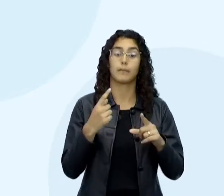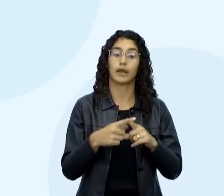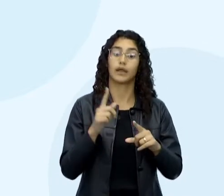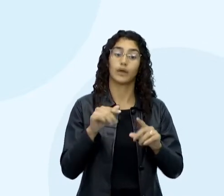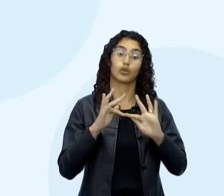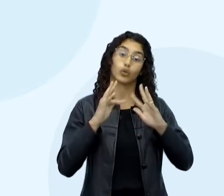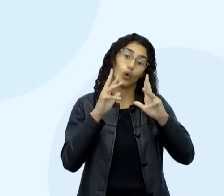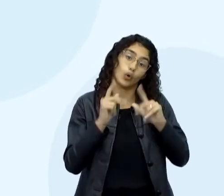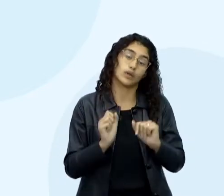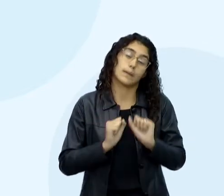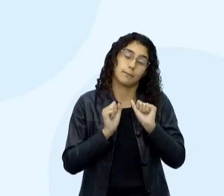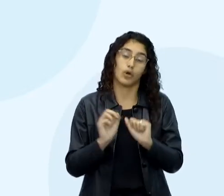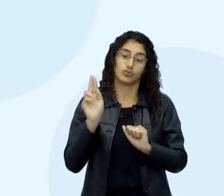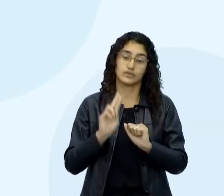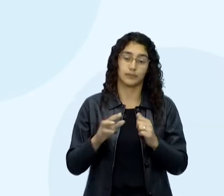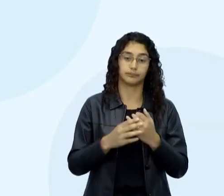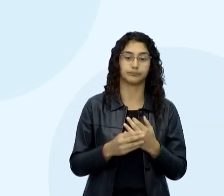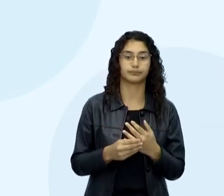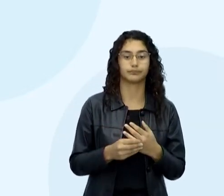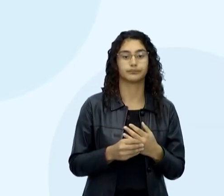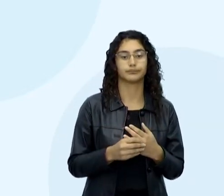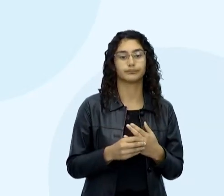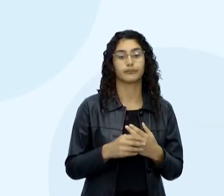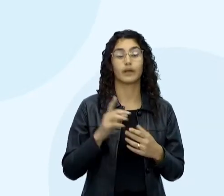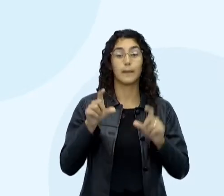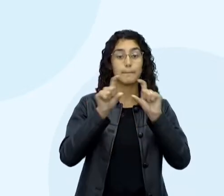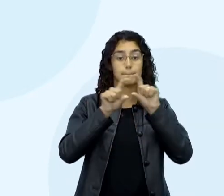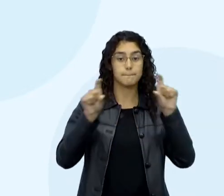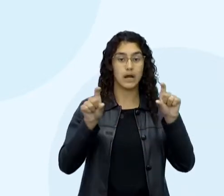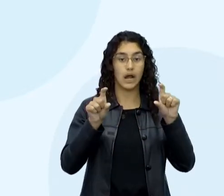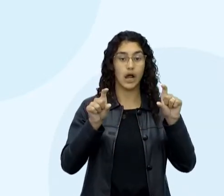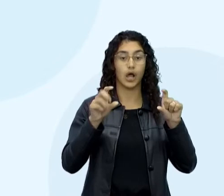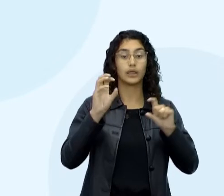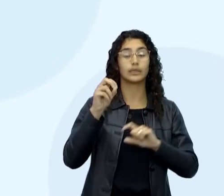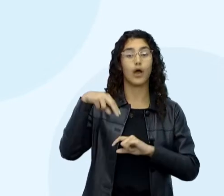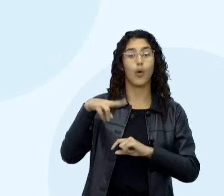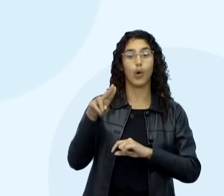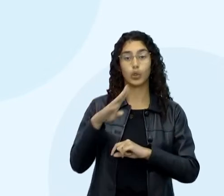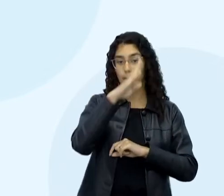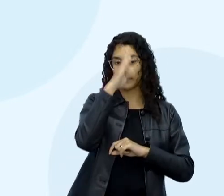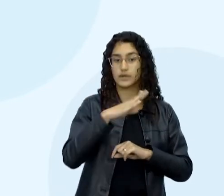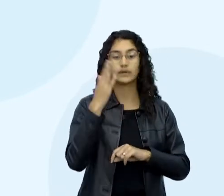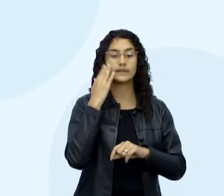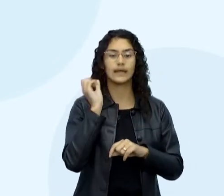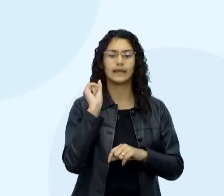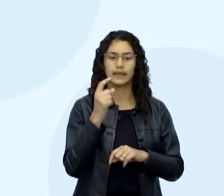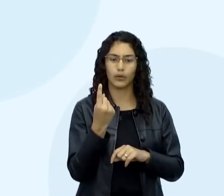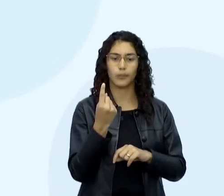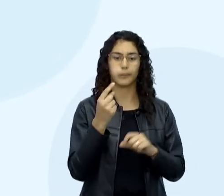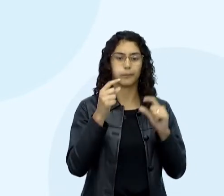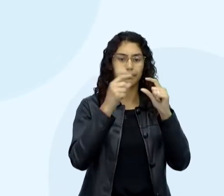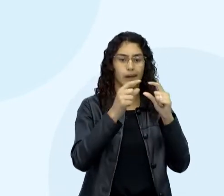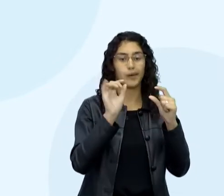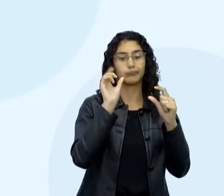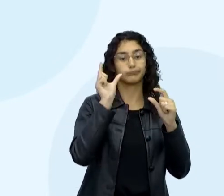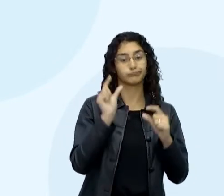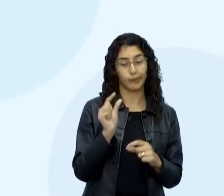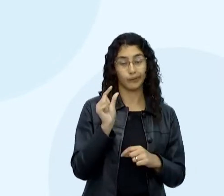para usar todos os veículos de comunicação aqui. Sim. Essa manchete saiu no noticiário da ONU Brasil. Eu sei que um emoji é muito pouco